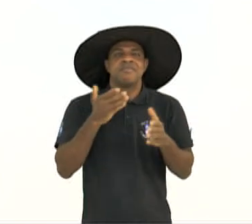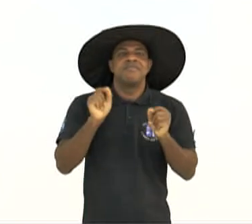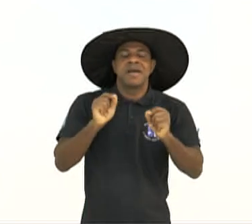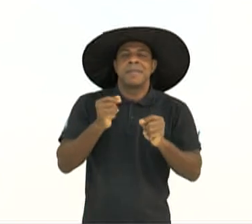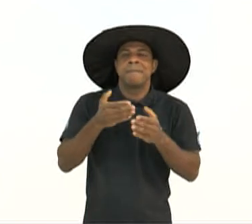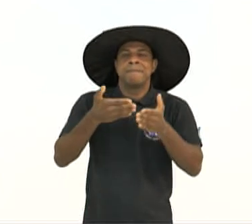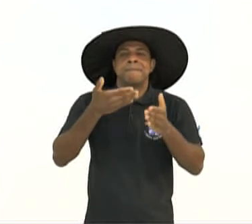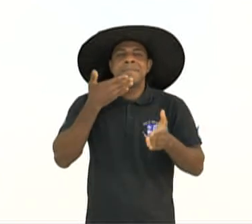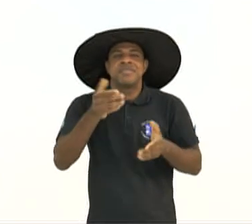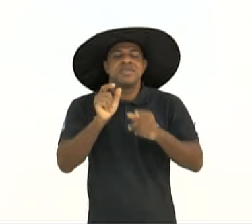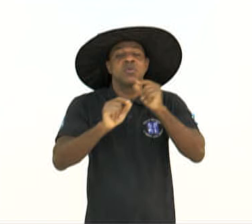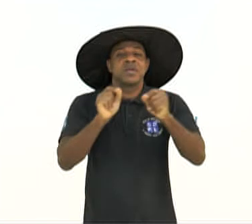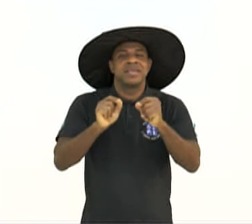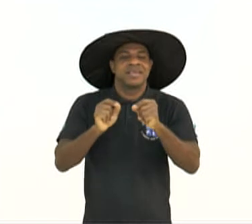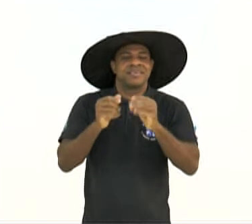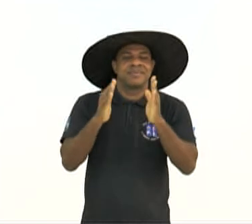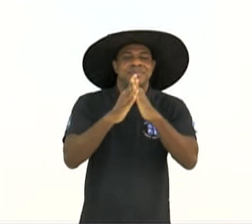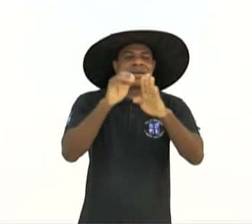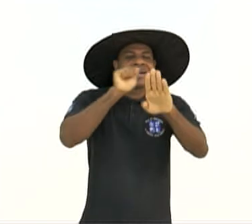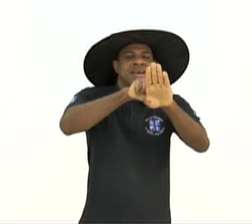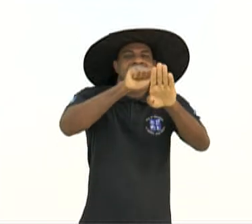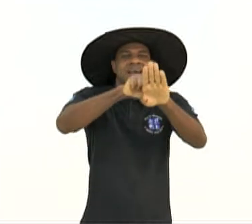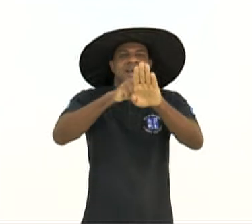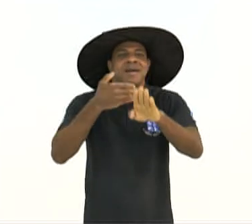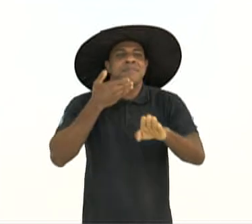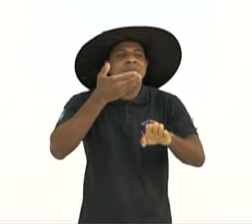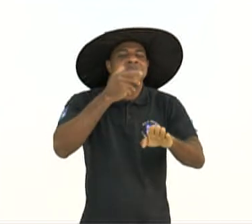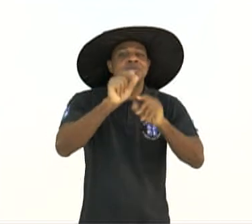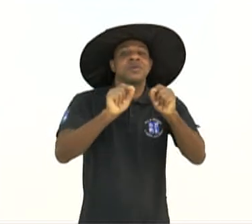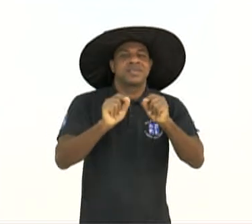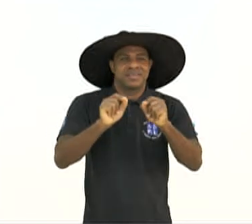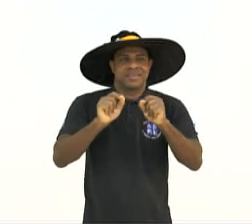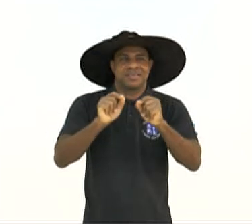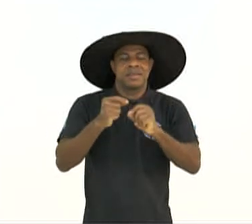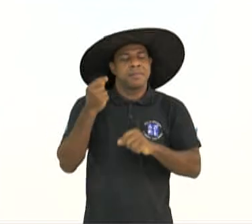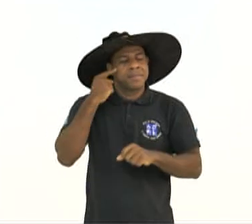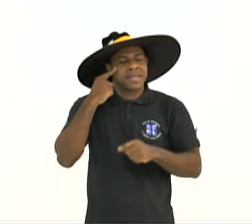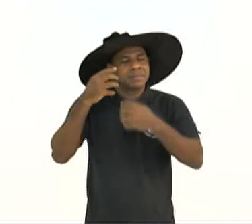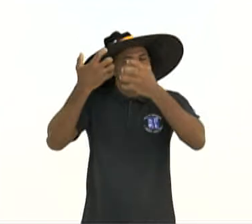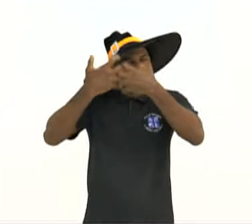or food or money? Vou dar um tempinho para vocês pensarem e a gente já retorna.